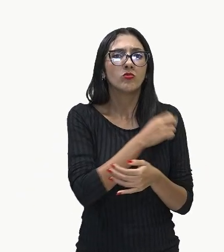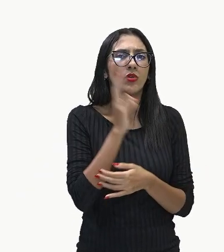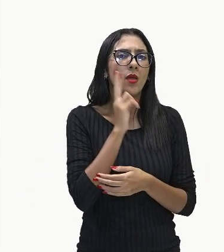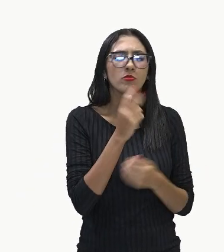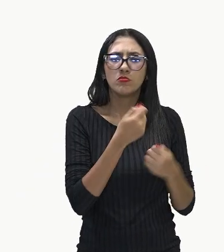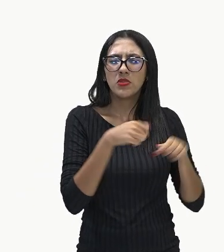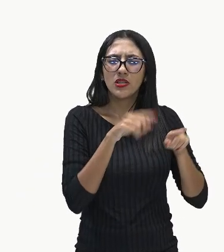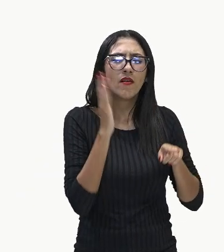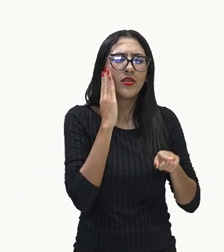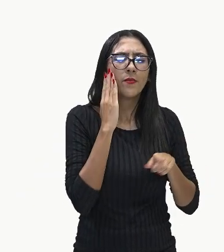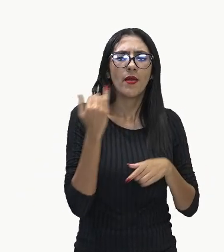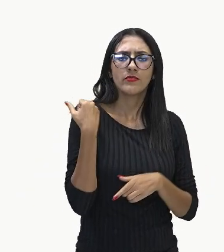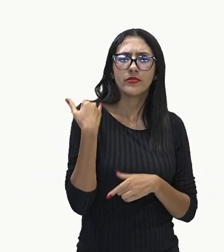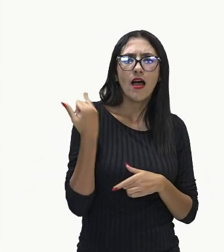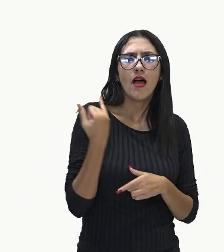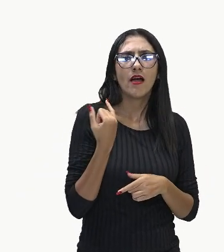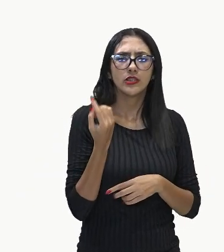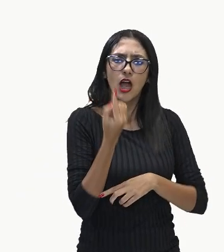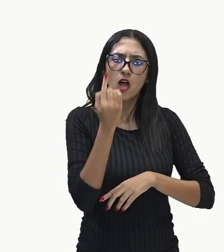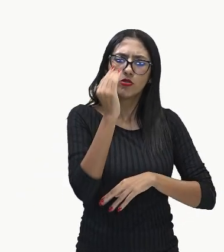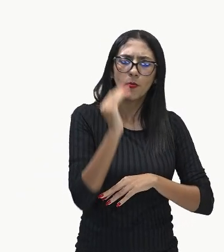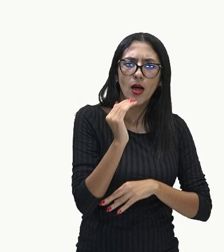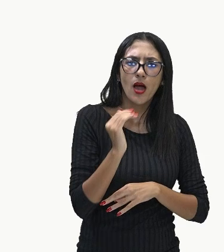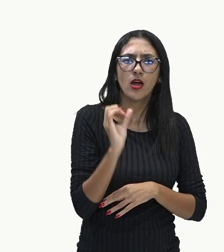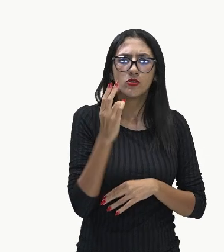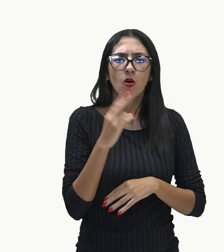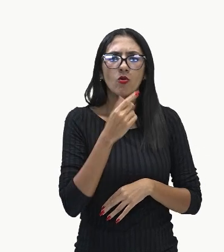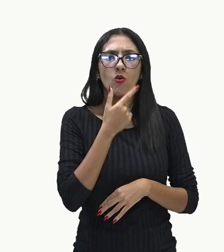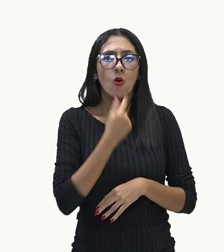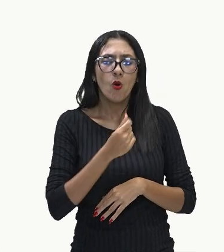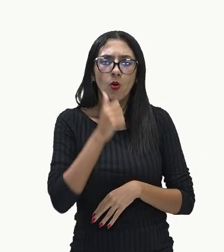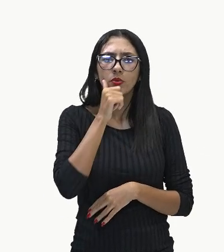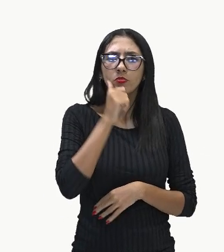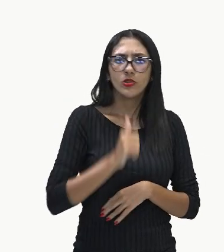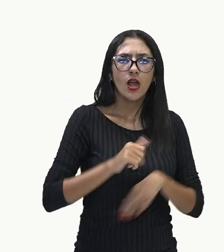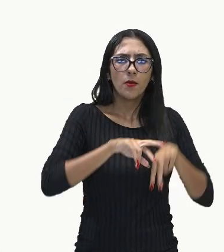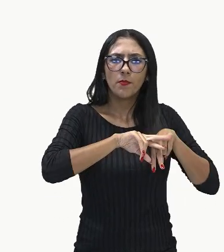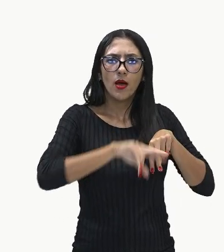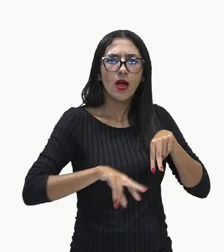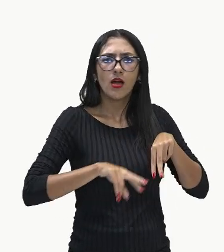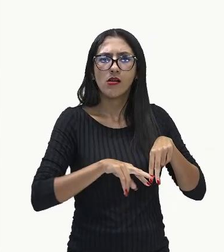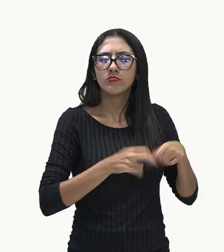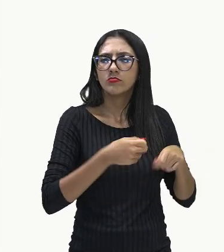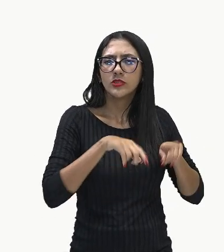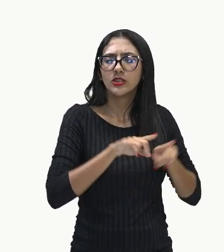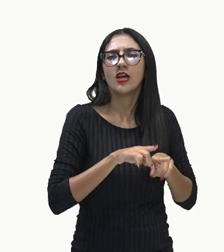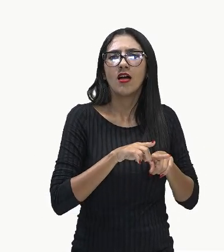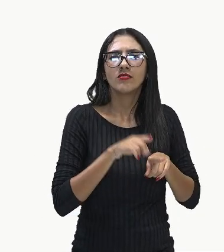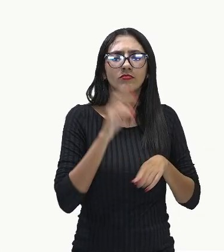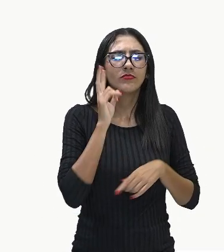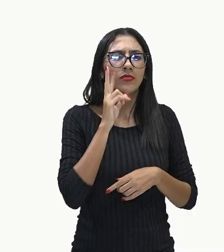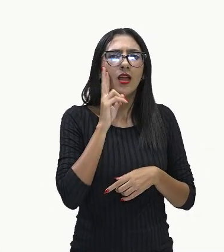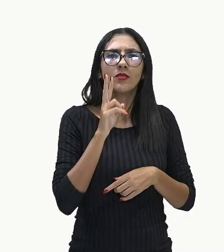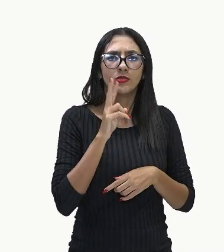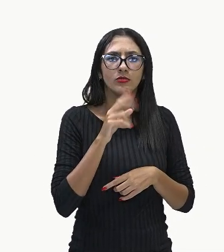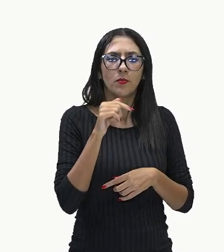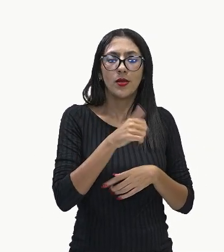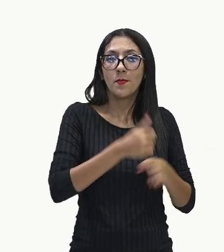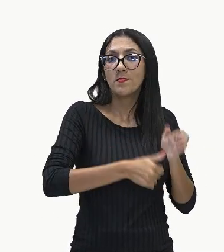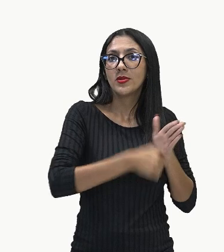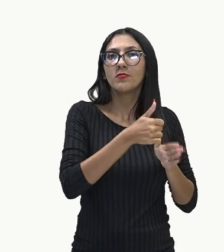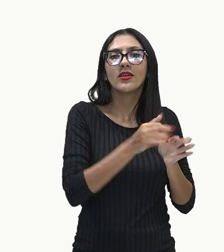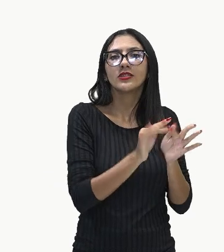idade deles, nem a estatura, e nem o sexo, se eles eram masculinos ou